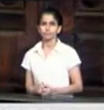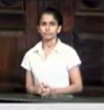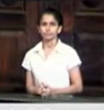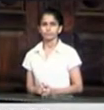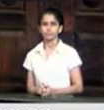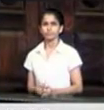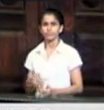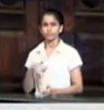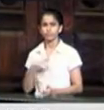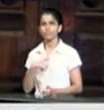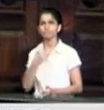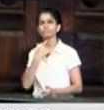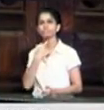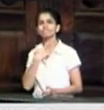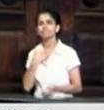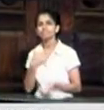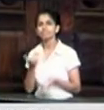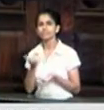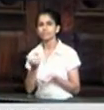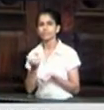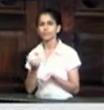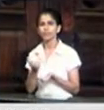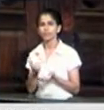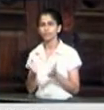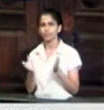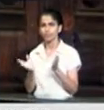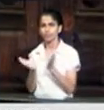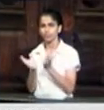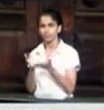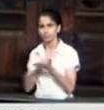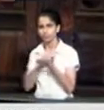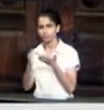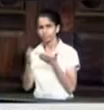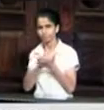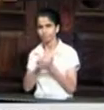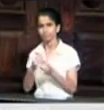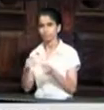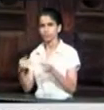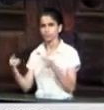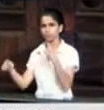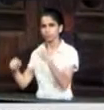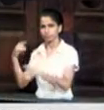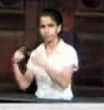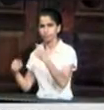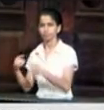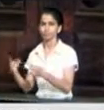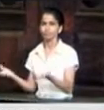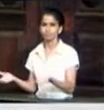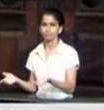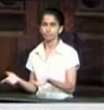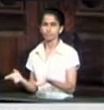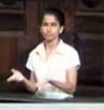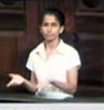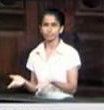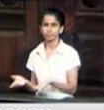o desejo efetivo de uma parcela da política brasileira que defende